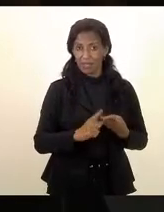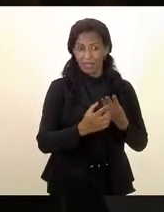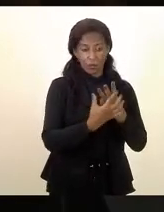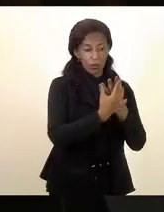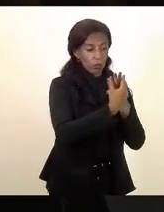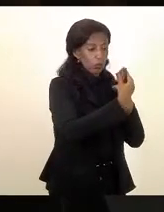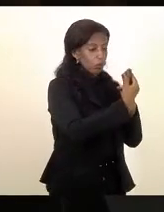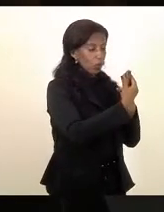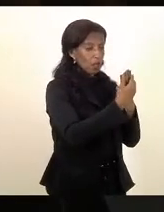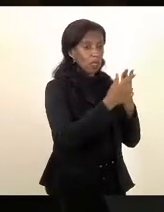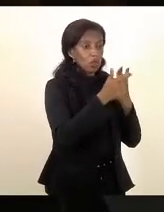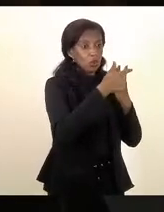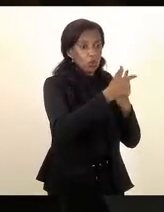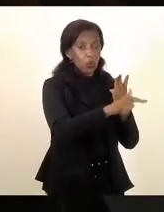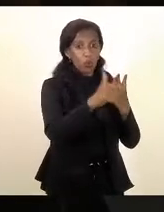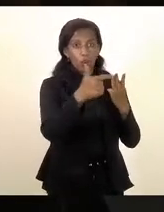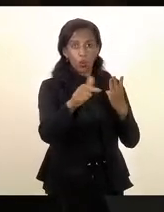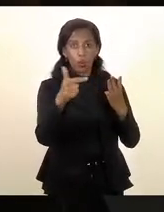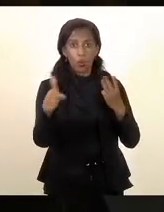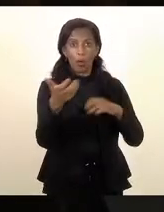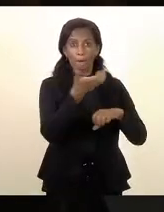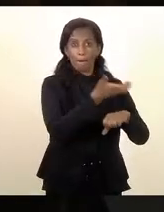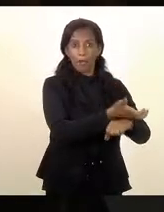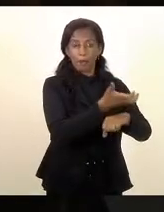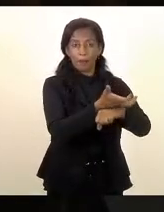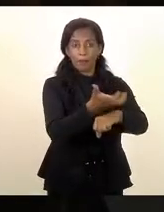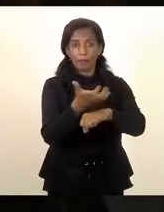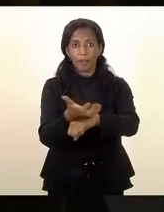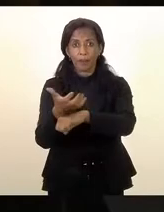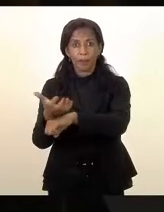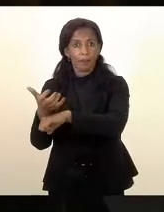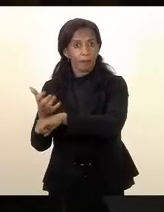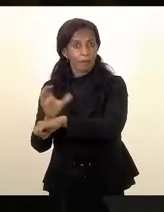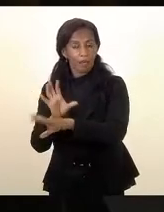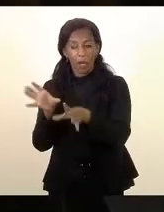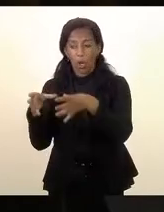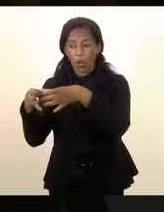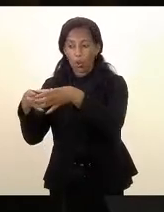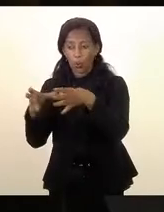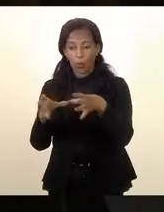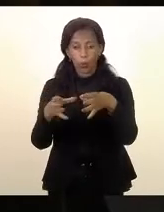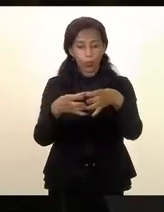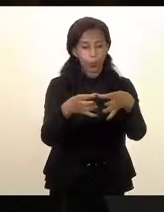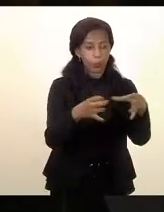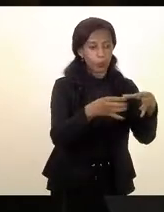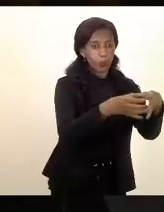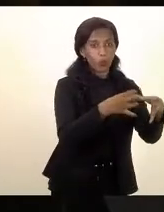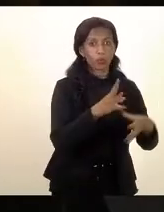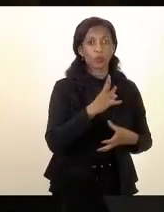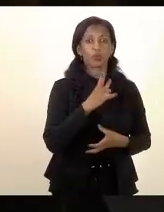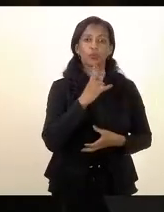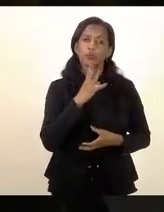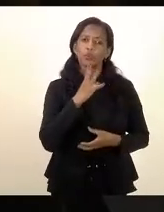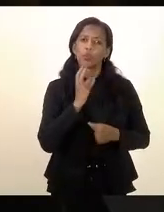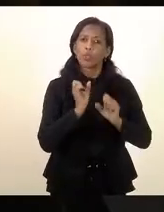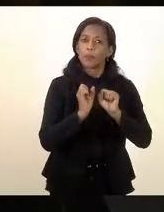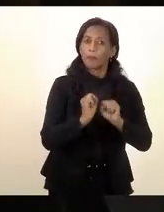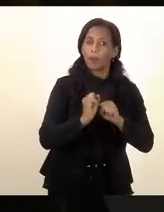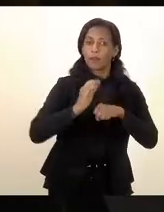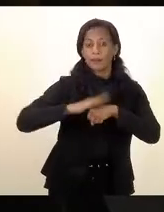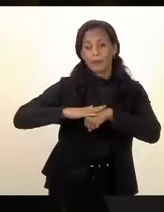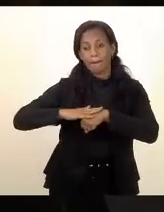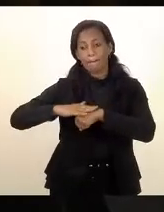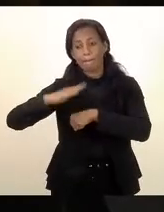todas as demais disciplinas sejam agrupadas em campos de conhecimento que podem ser mais